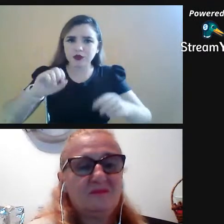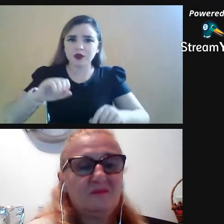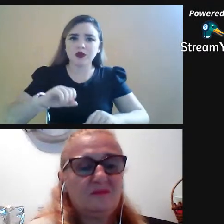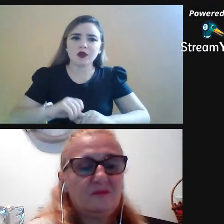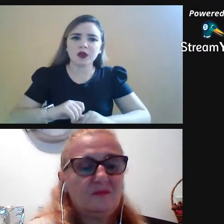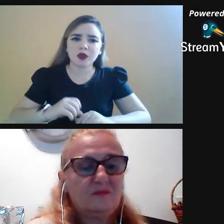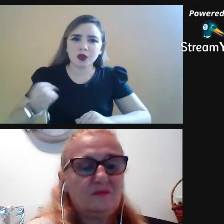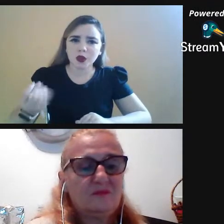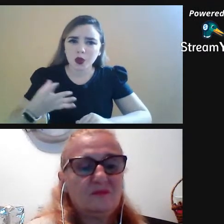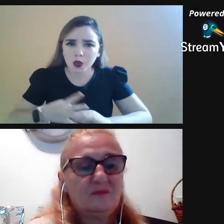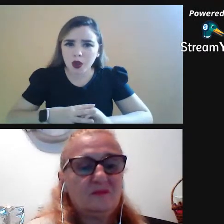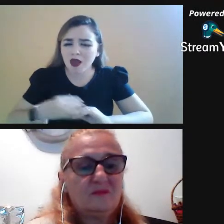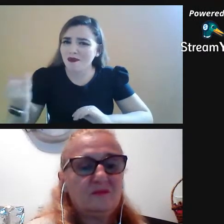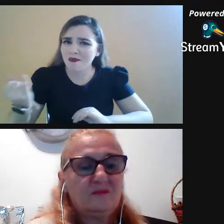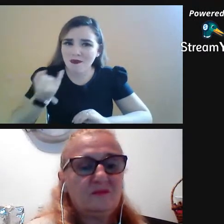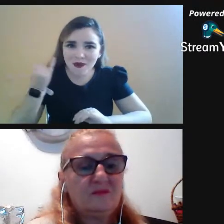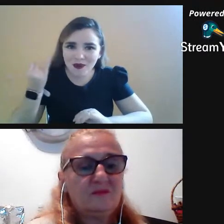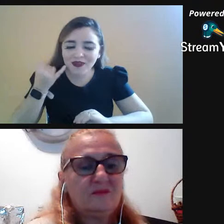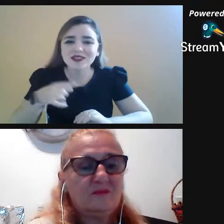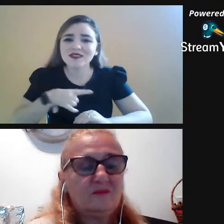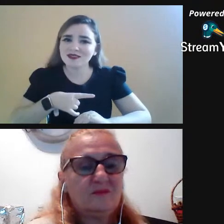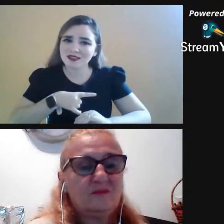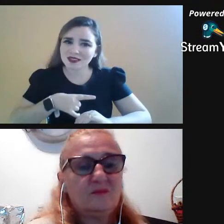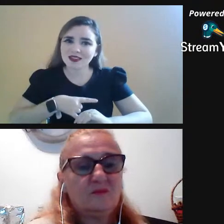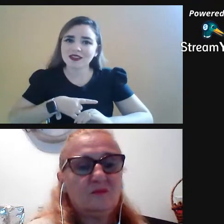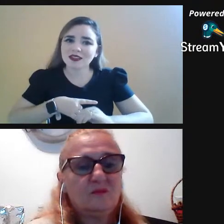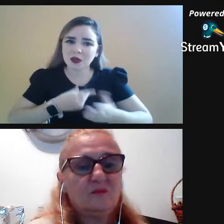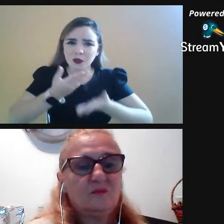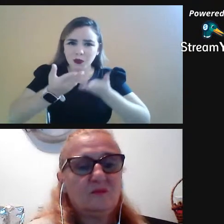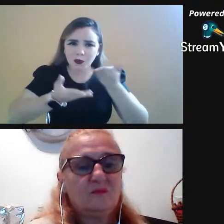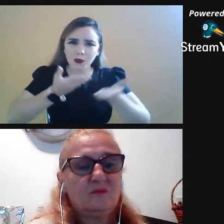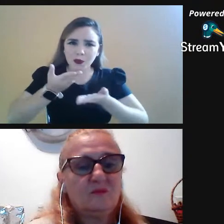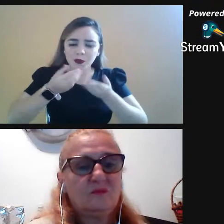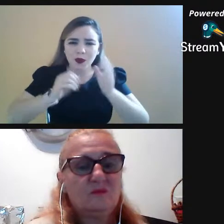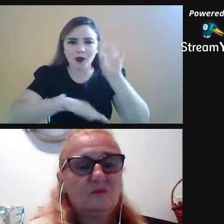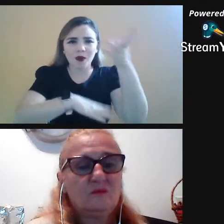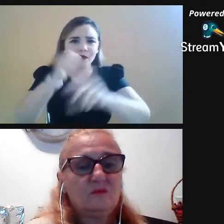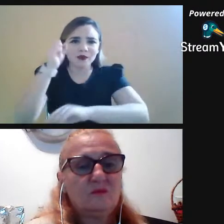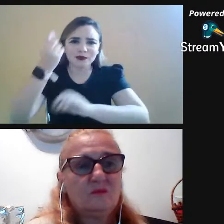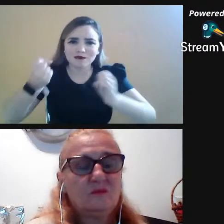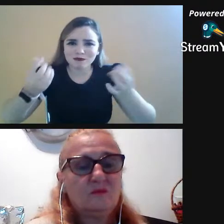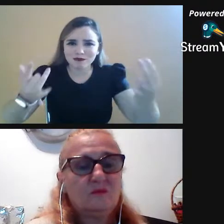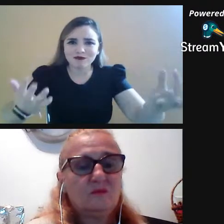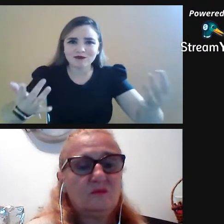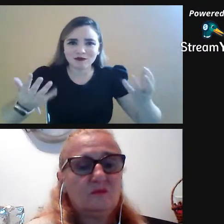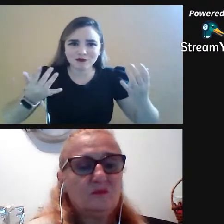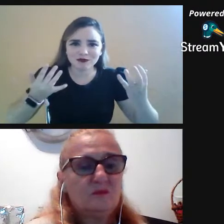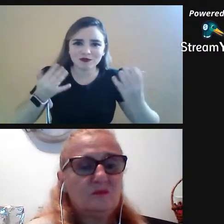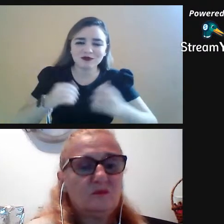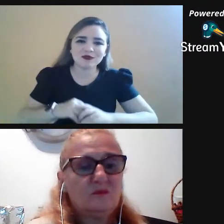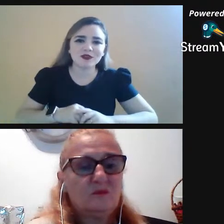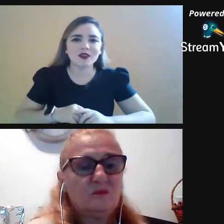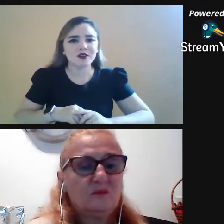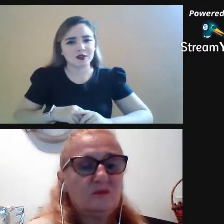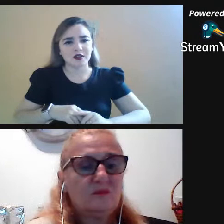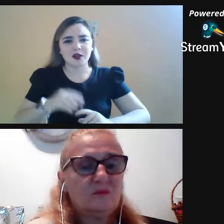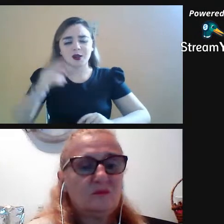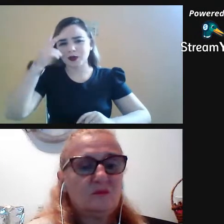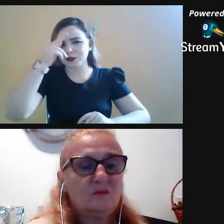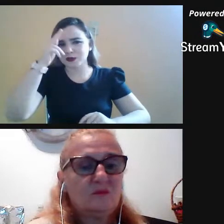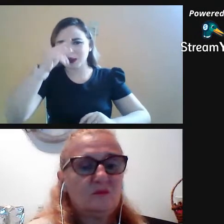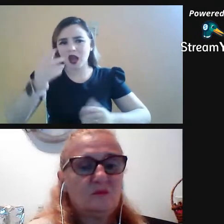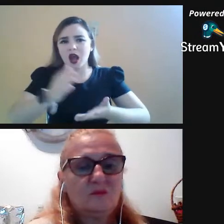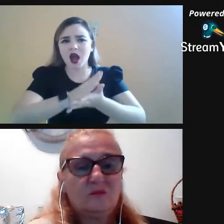importância do R, né, para a preservação do meio ambiente, como a Laura falou. Eu estou me lembrando de alguns artistas que